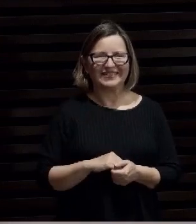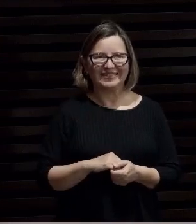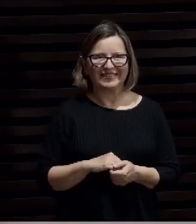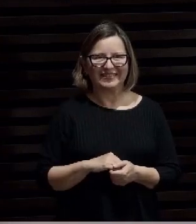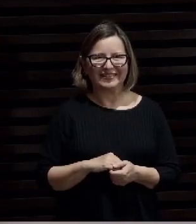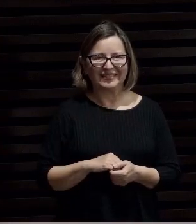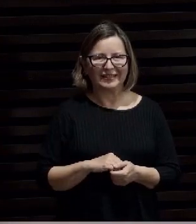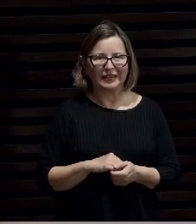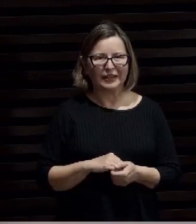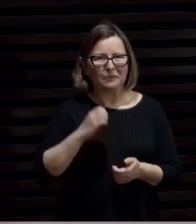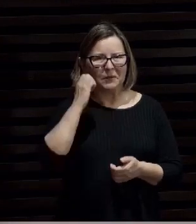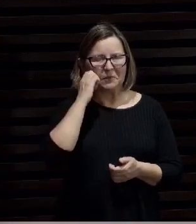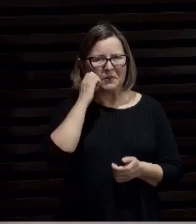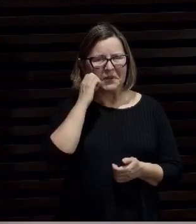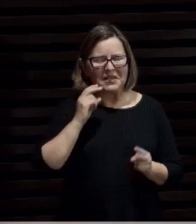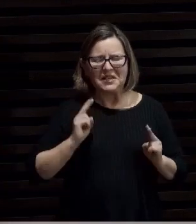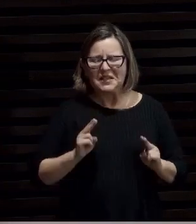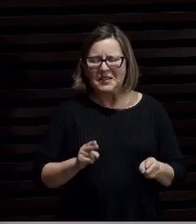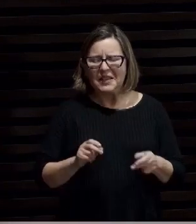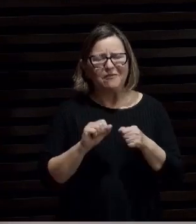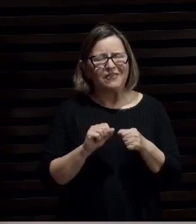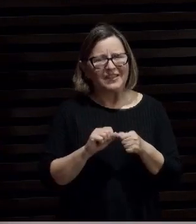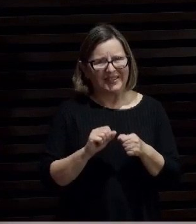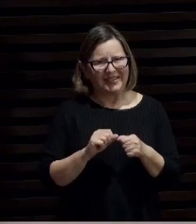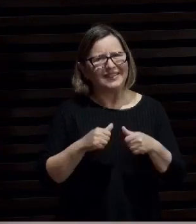E minha mãe fez isso a vida inteira.